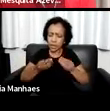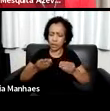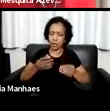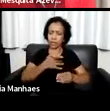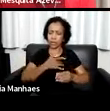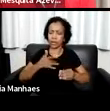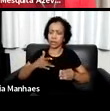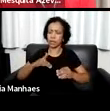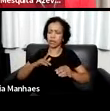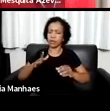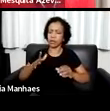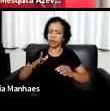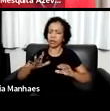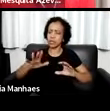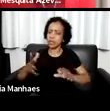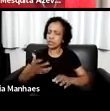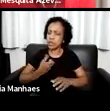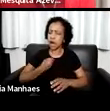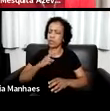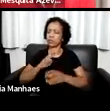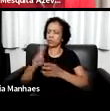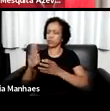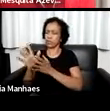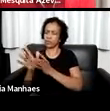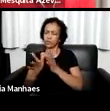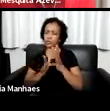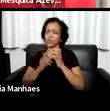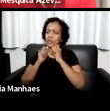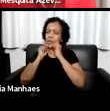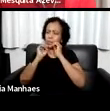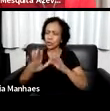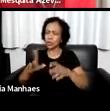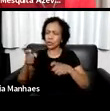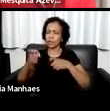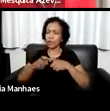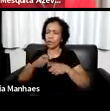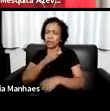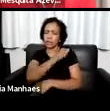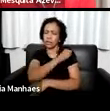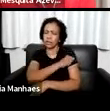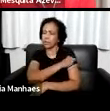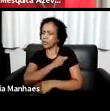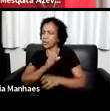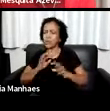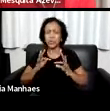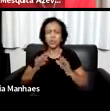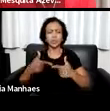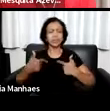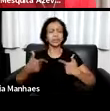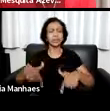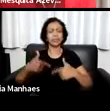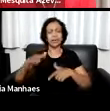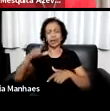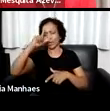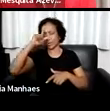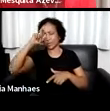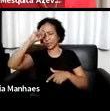de frente, os médicos, enfermeiros, profissionais da saúde. Deus, guarda cada um deles, Deus, dê